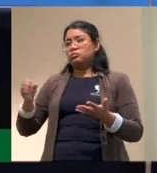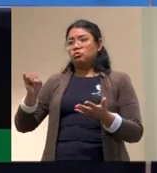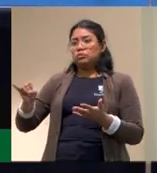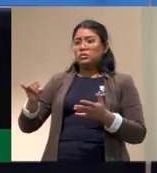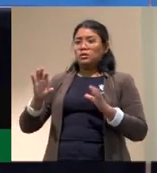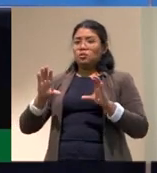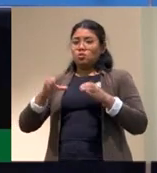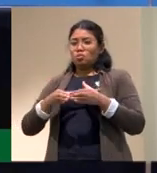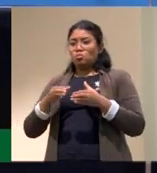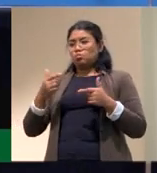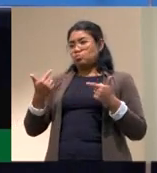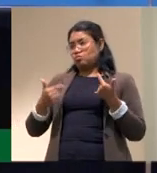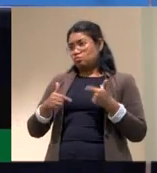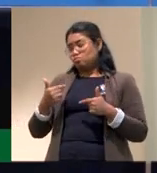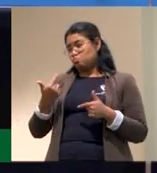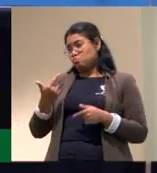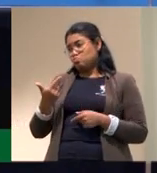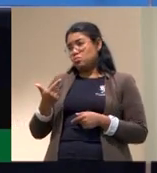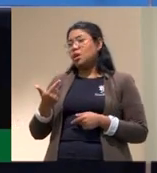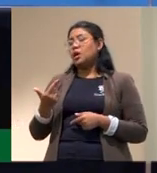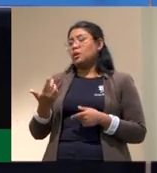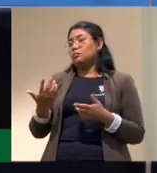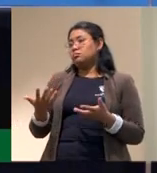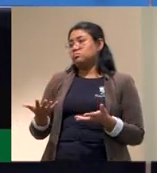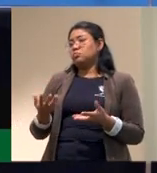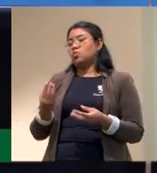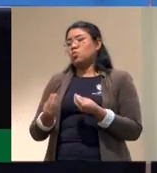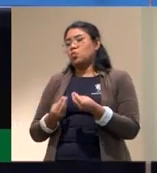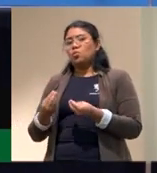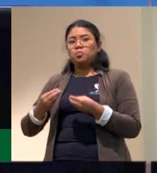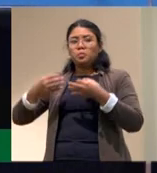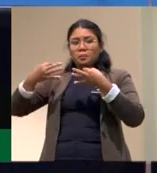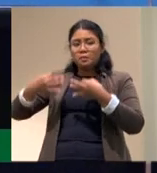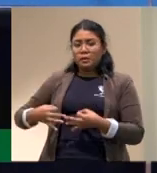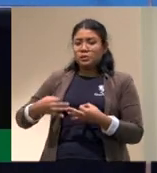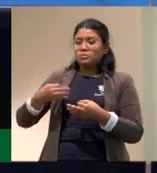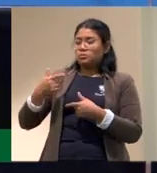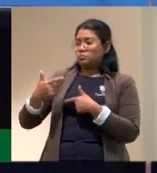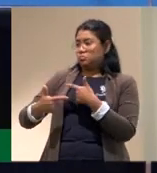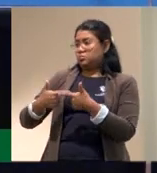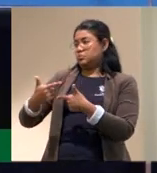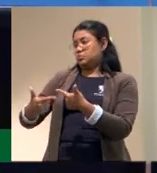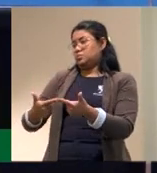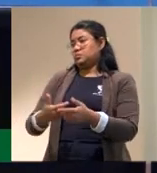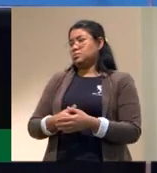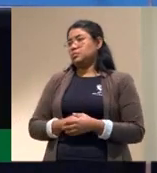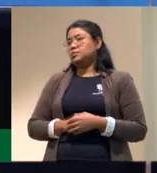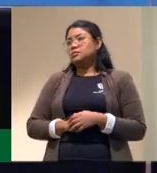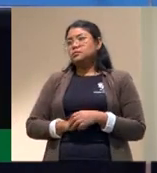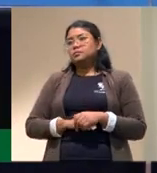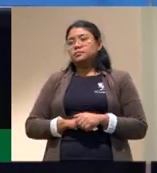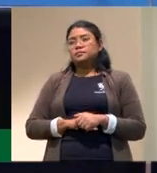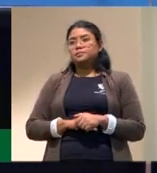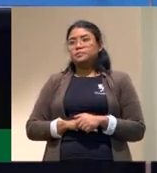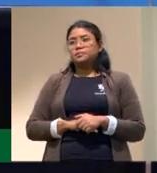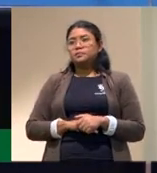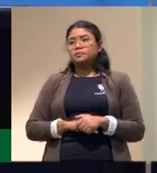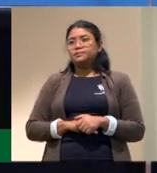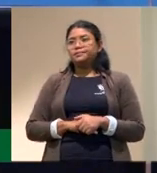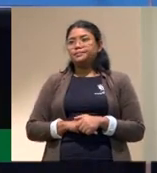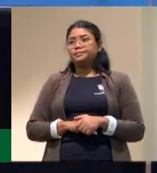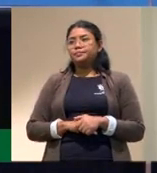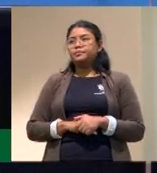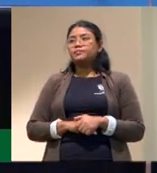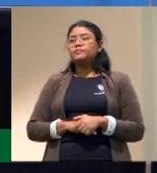coletivo, até dificulta a efetivação, né? Além do que, eu acho que